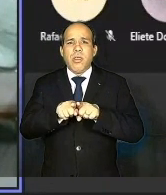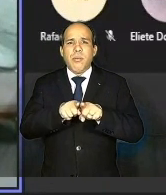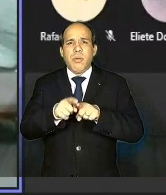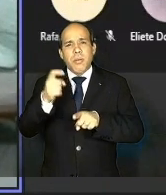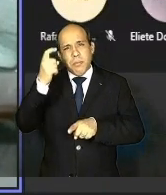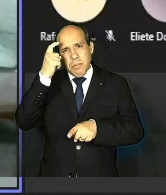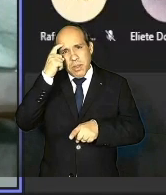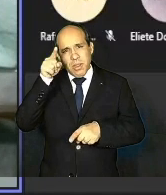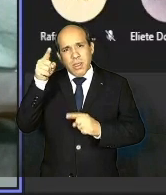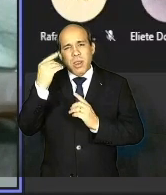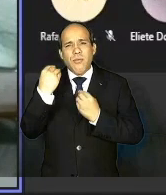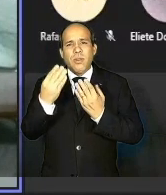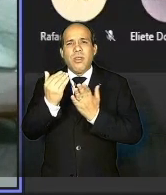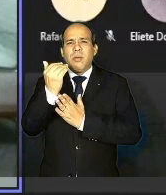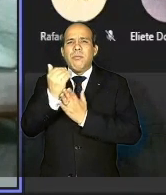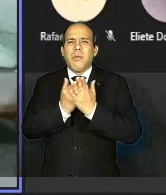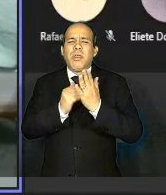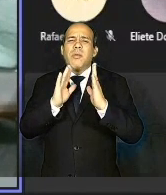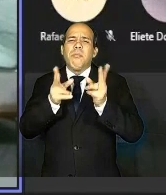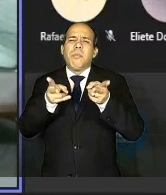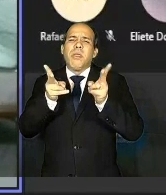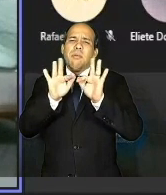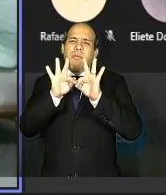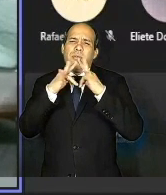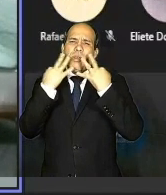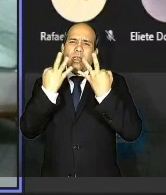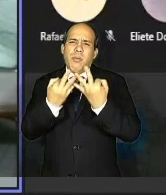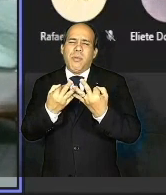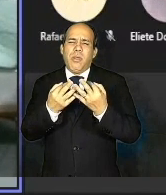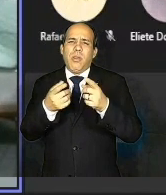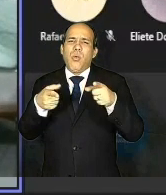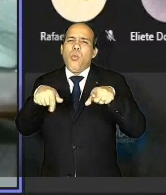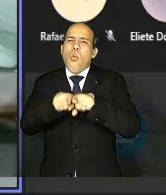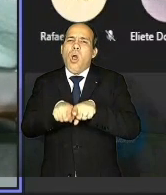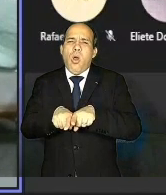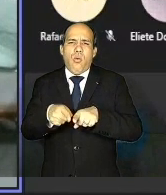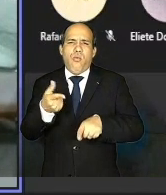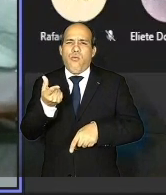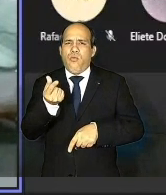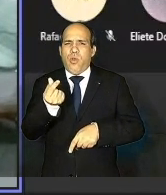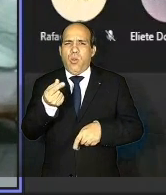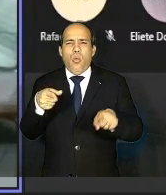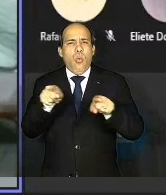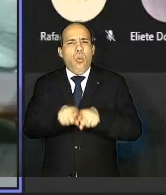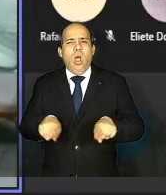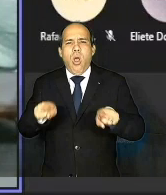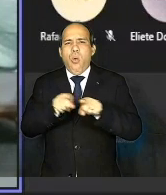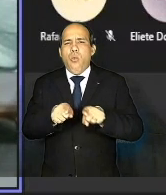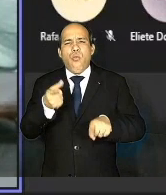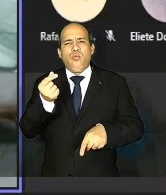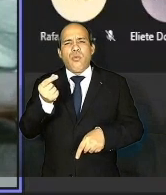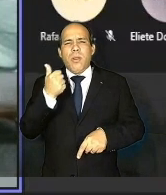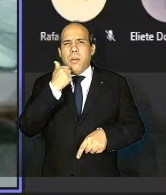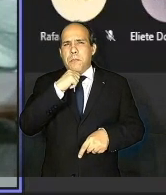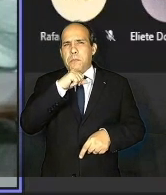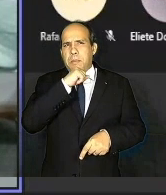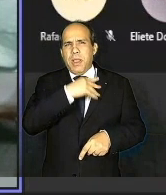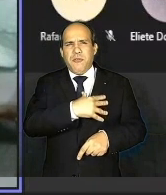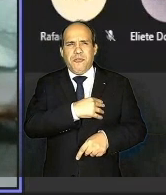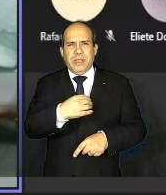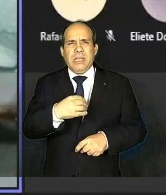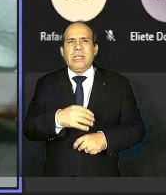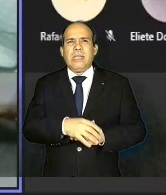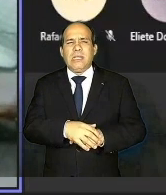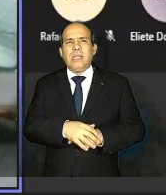e filha. O irmão, estou achando que eu daria até menos, mas vamos juntar que é tudo na família, ficar o mesmo valor para... que eu